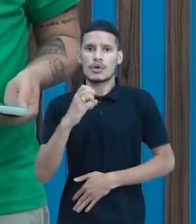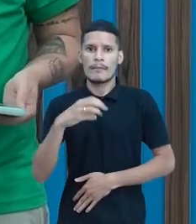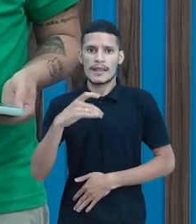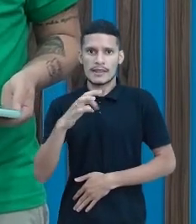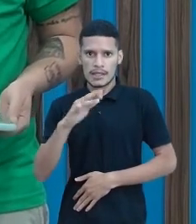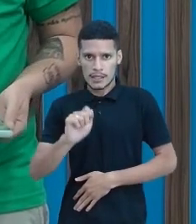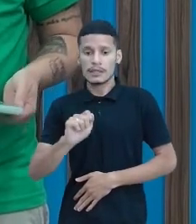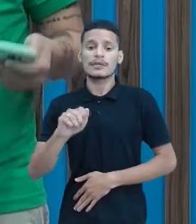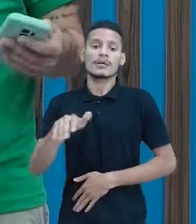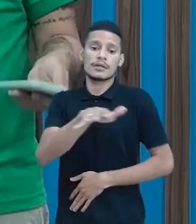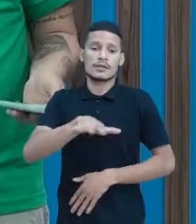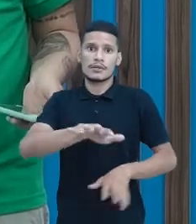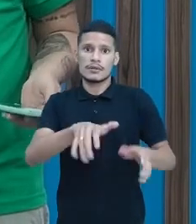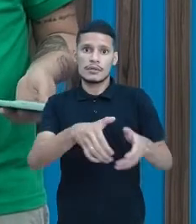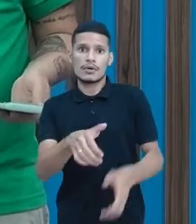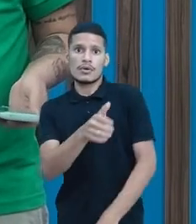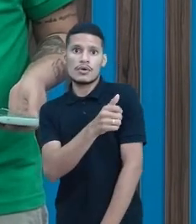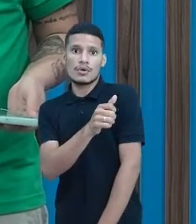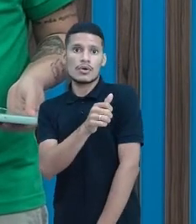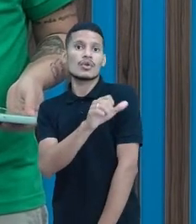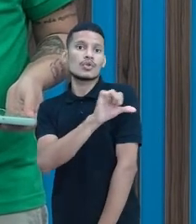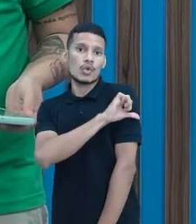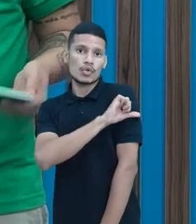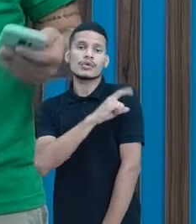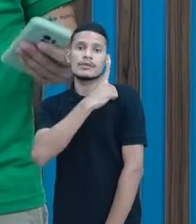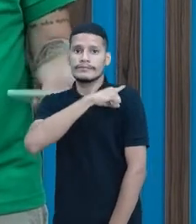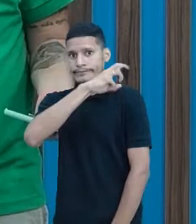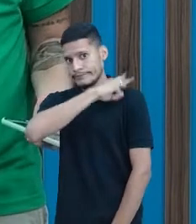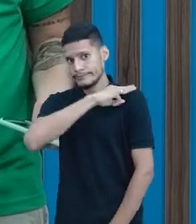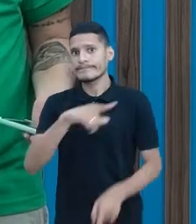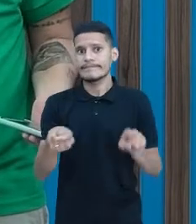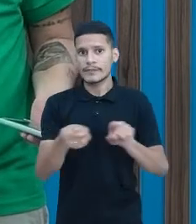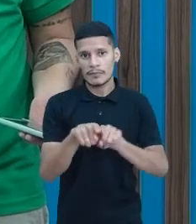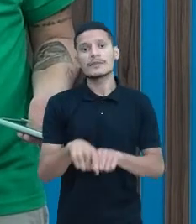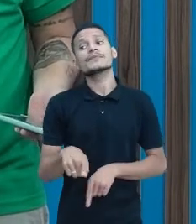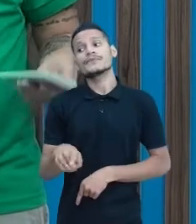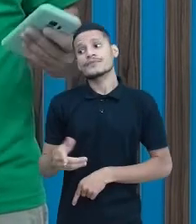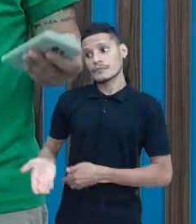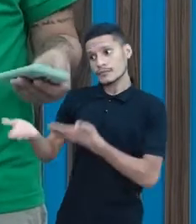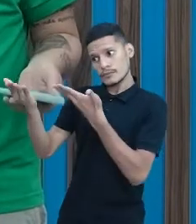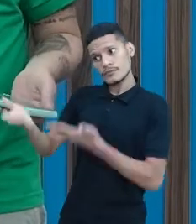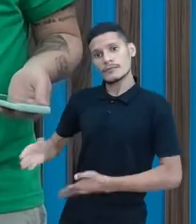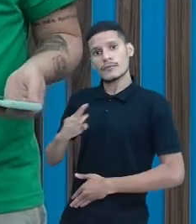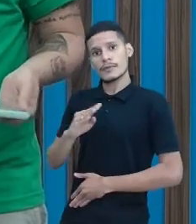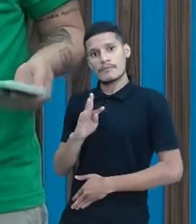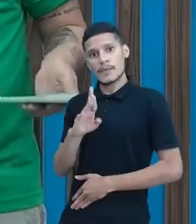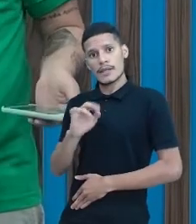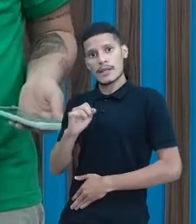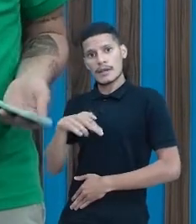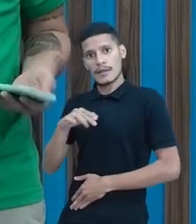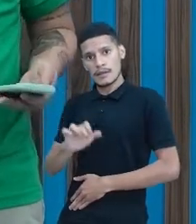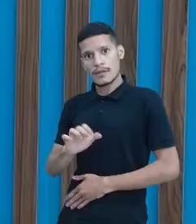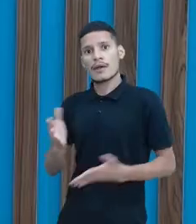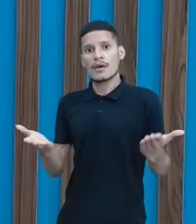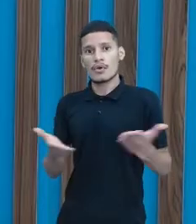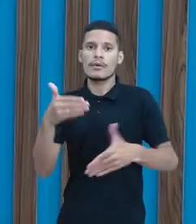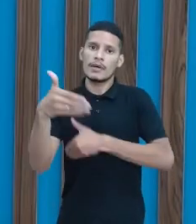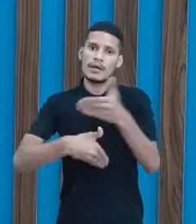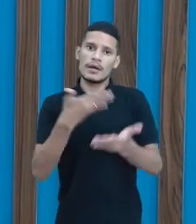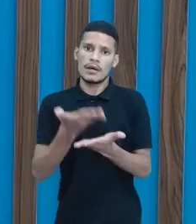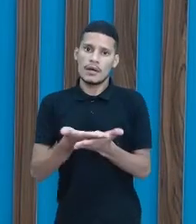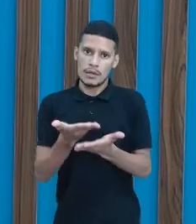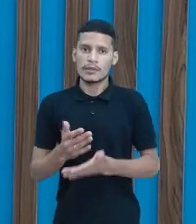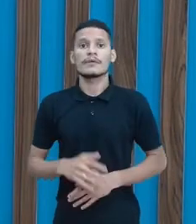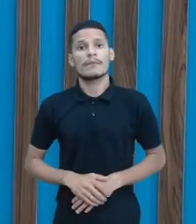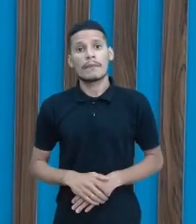ensino médio, tá certo? Vou apresentar agora a professora Briane, que vai participar das nossas aulas a partir de agora. Vai lá, Briane.